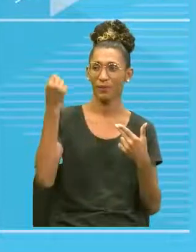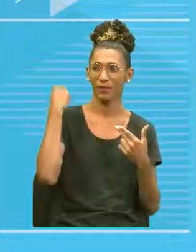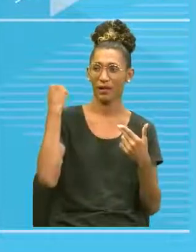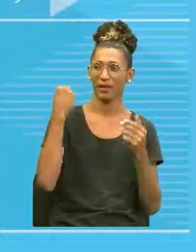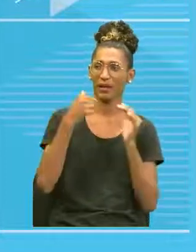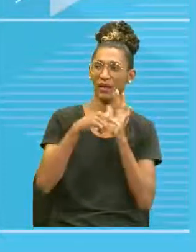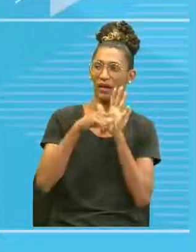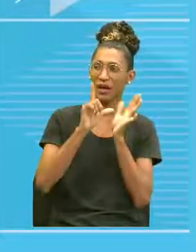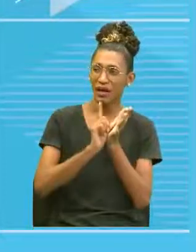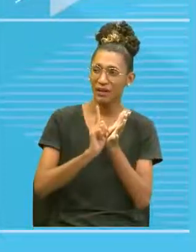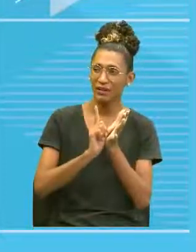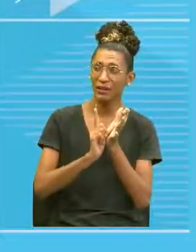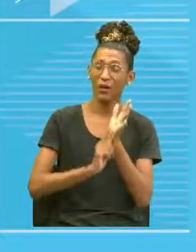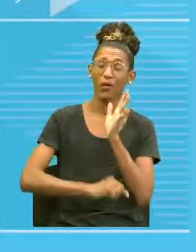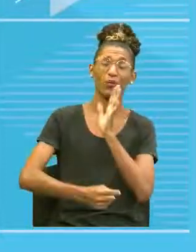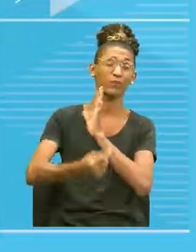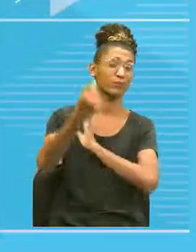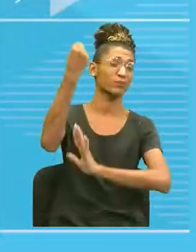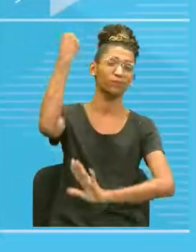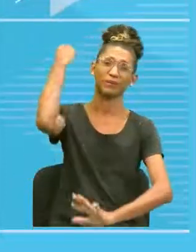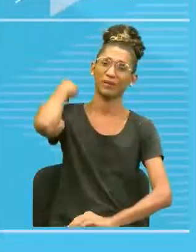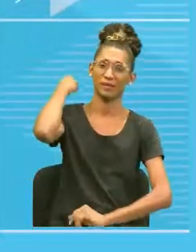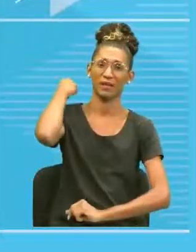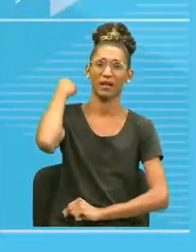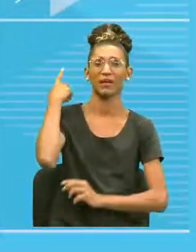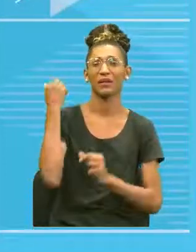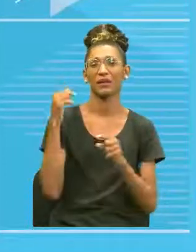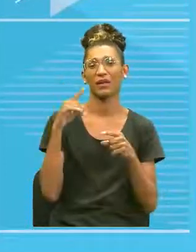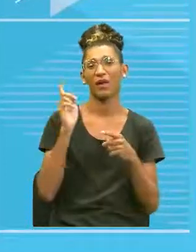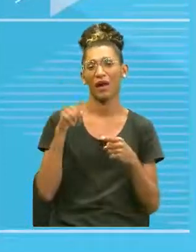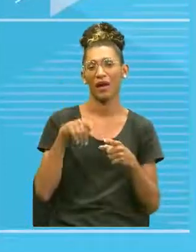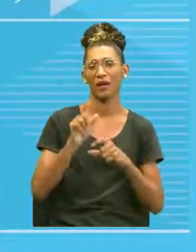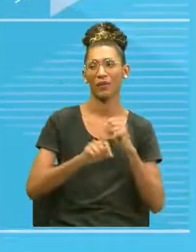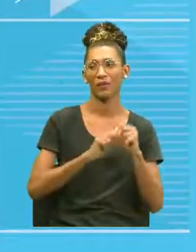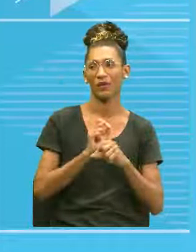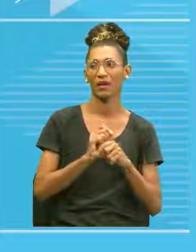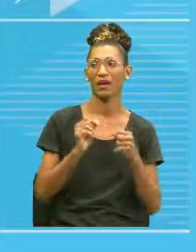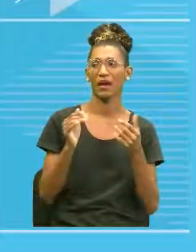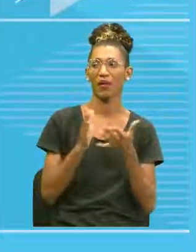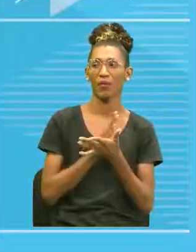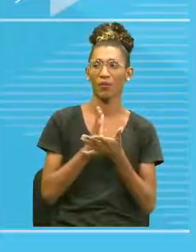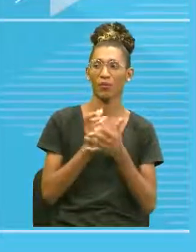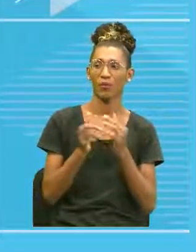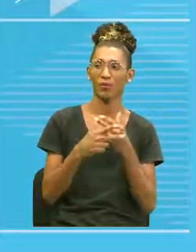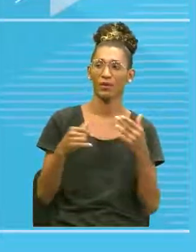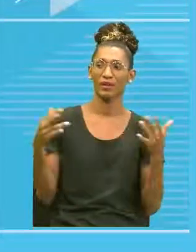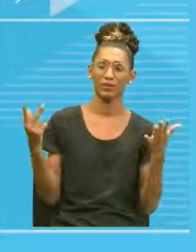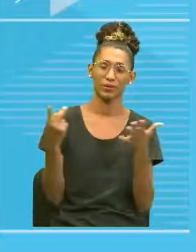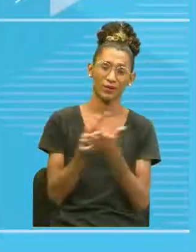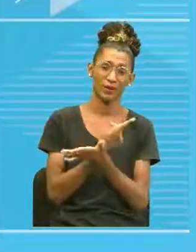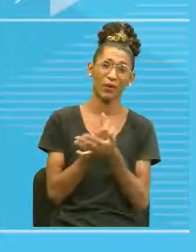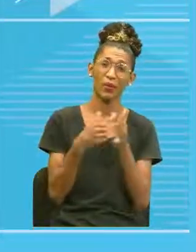anterior a outra ação passada Ou seja é algo que ocorreu antes